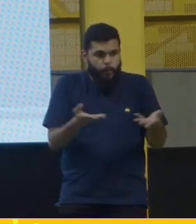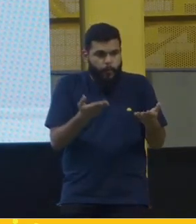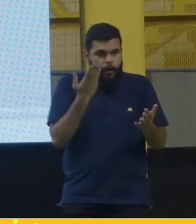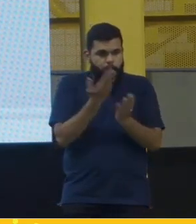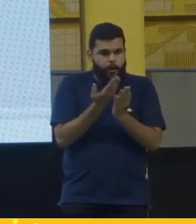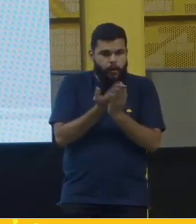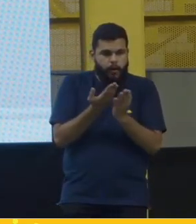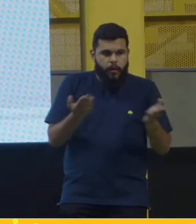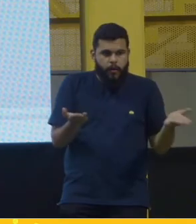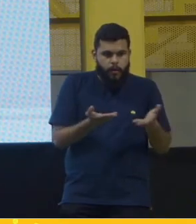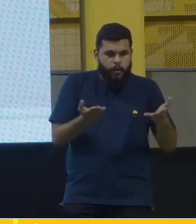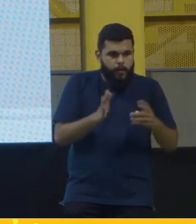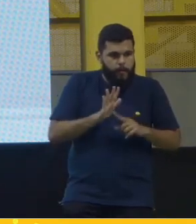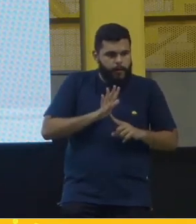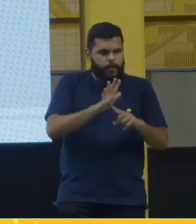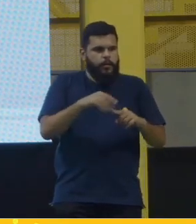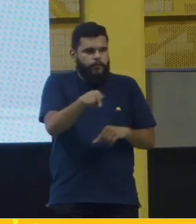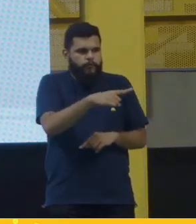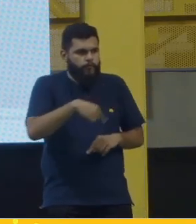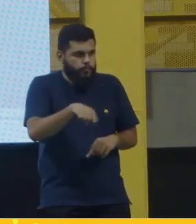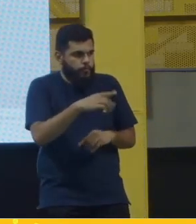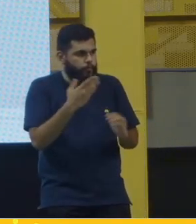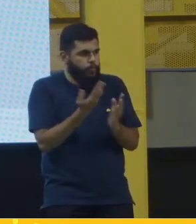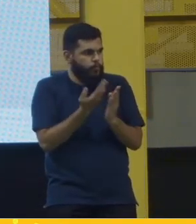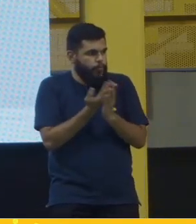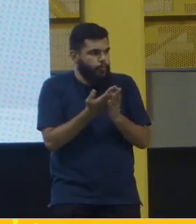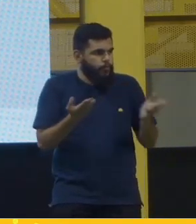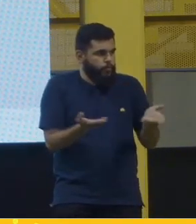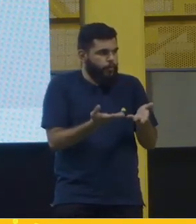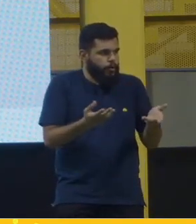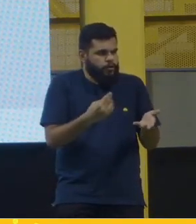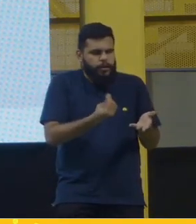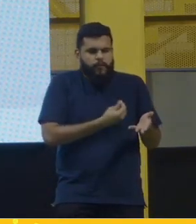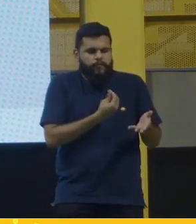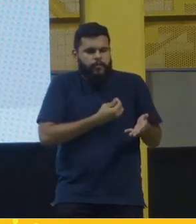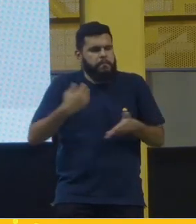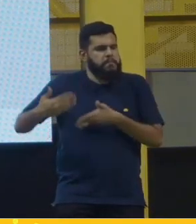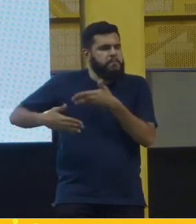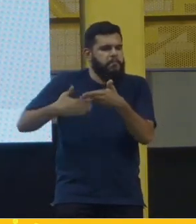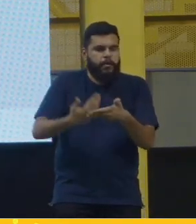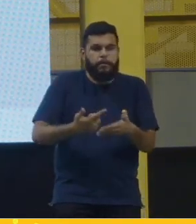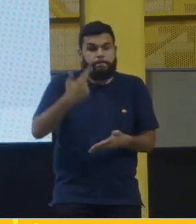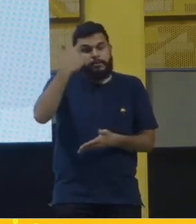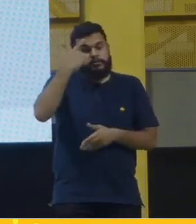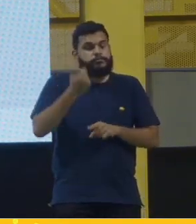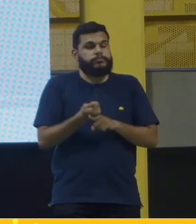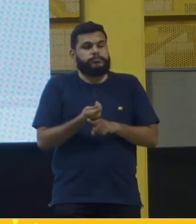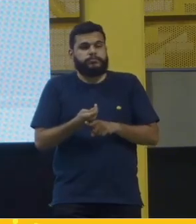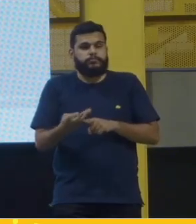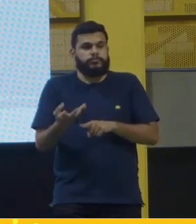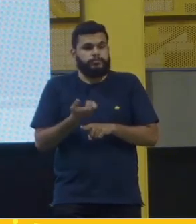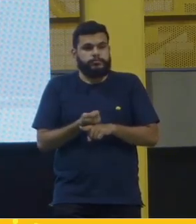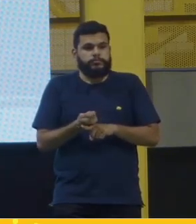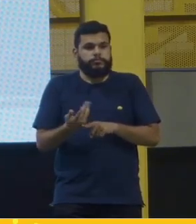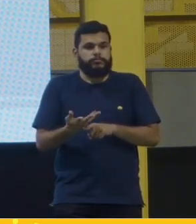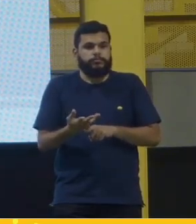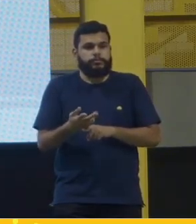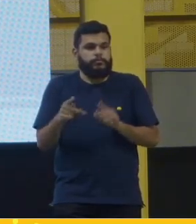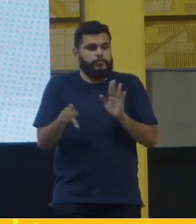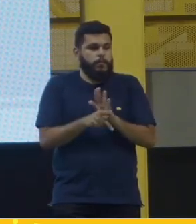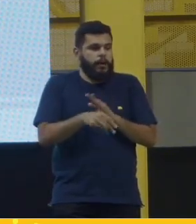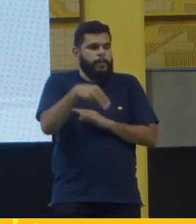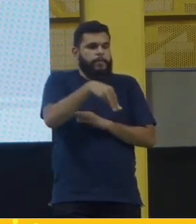mostrar para vocês que muitas vezes a gente passou a vida inteira pensando que física era uma aplicação